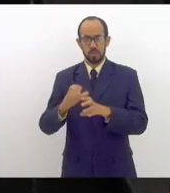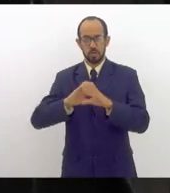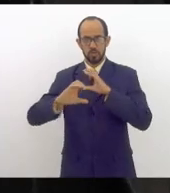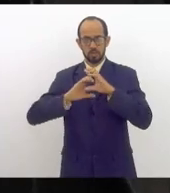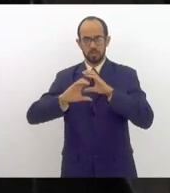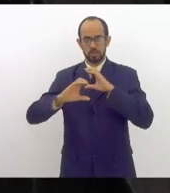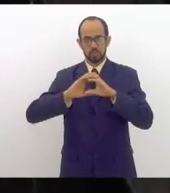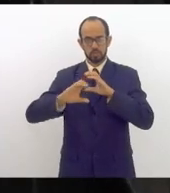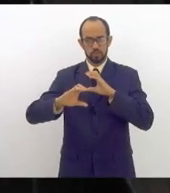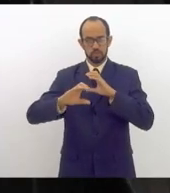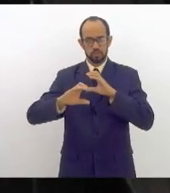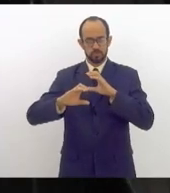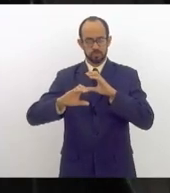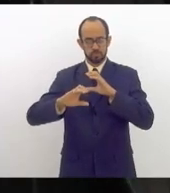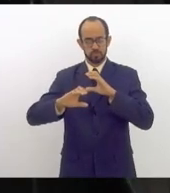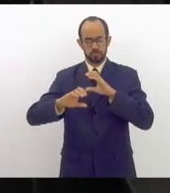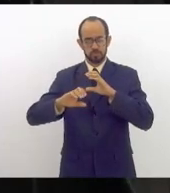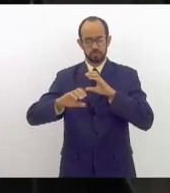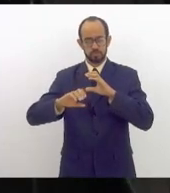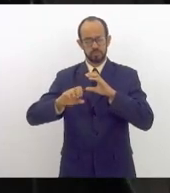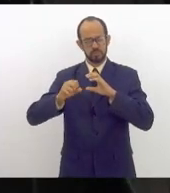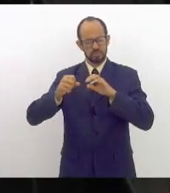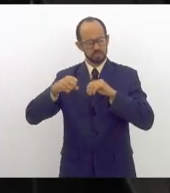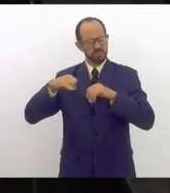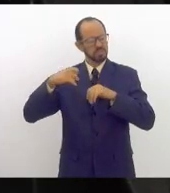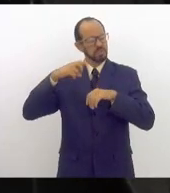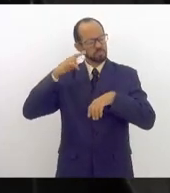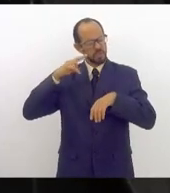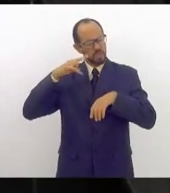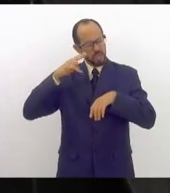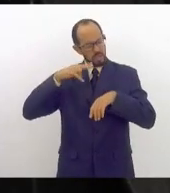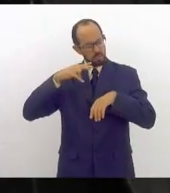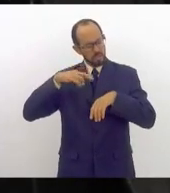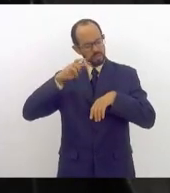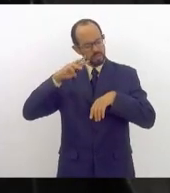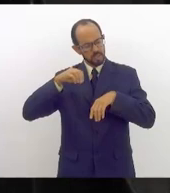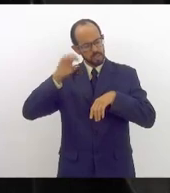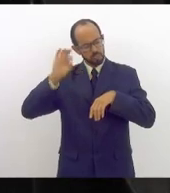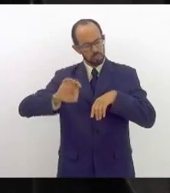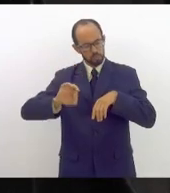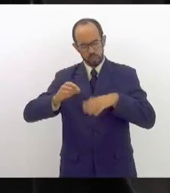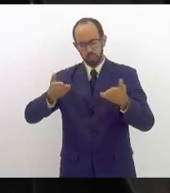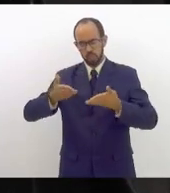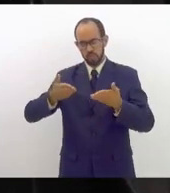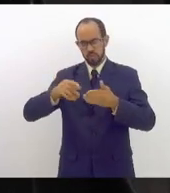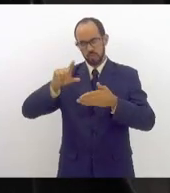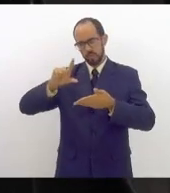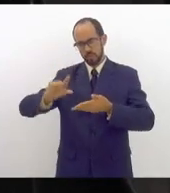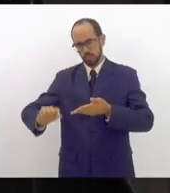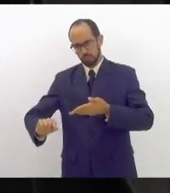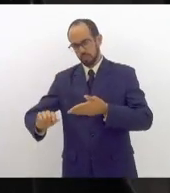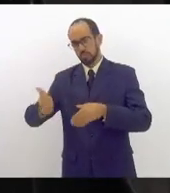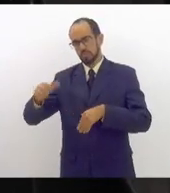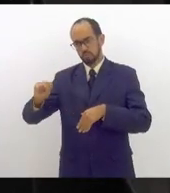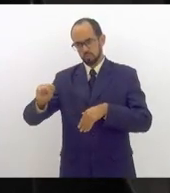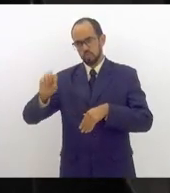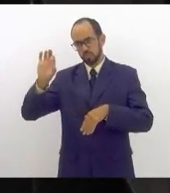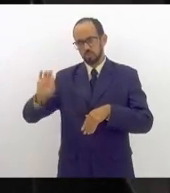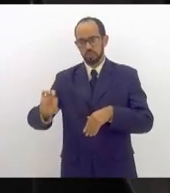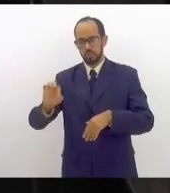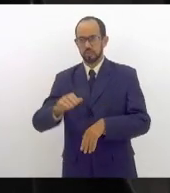comunicações. Comunicações, salvo erro de memória, a alíquota é 30. Então, abaixa a alíquota para